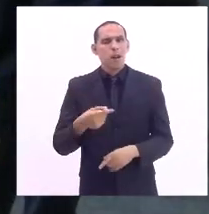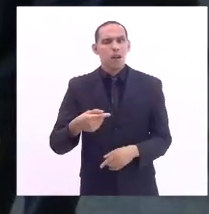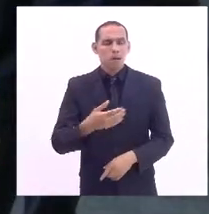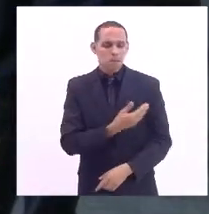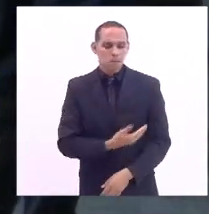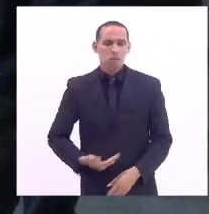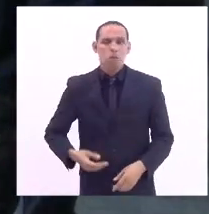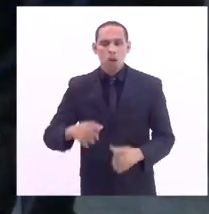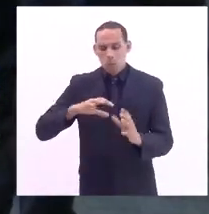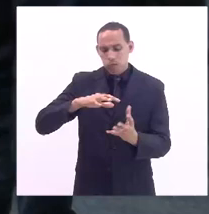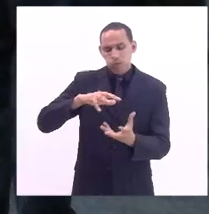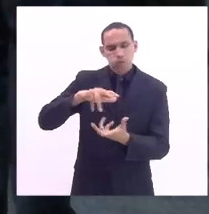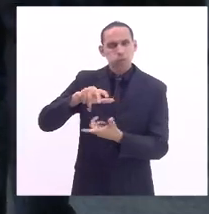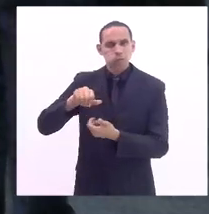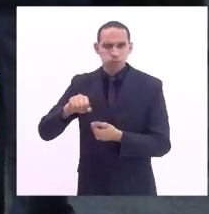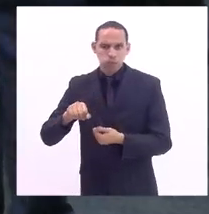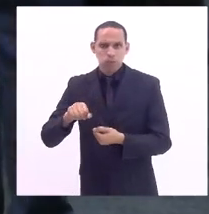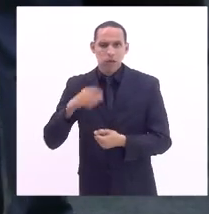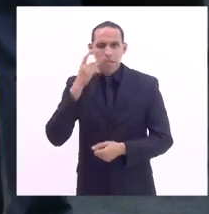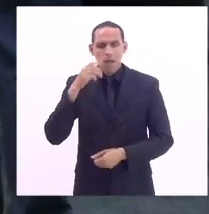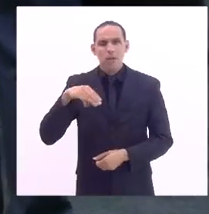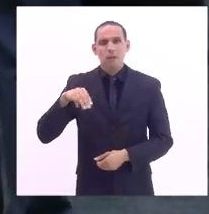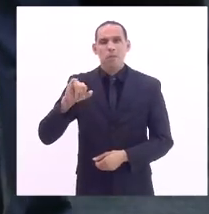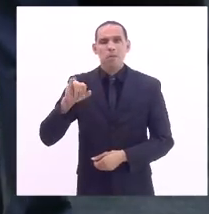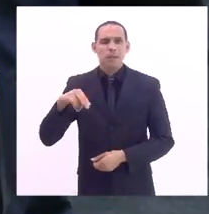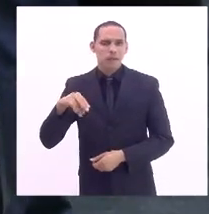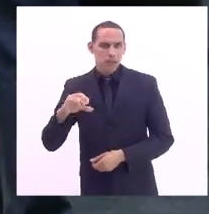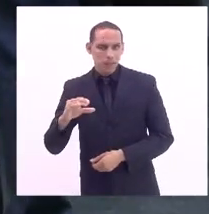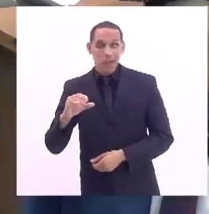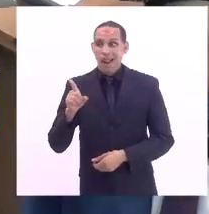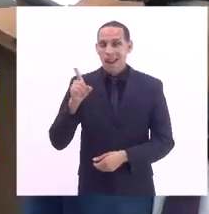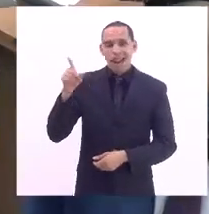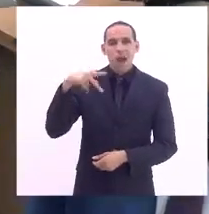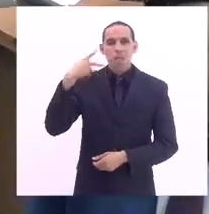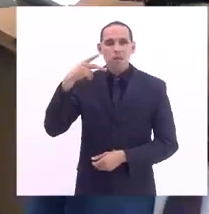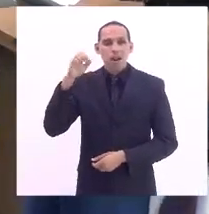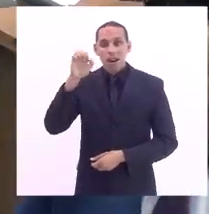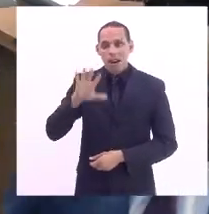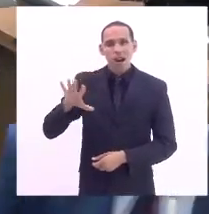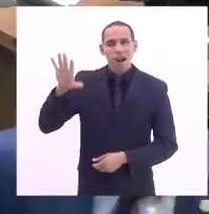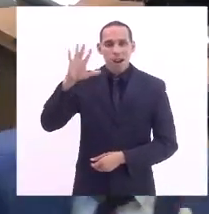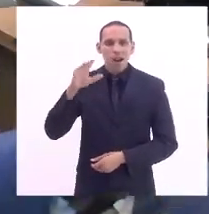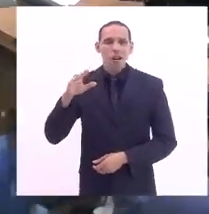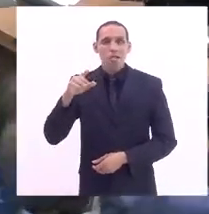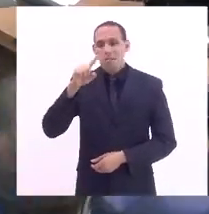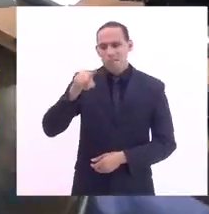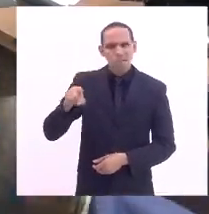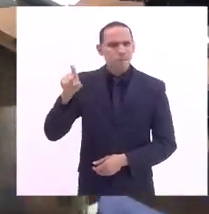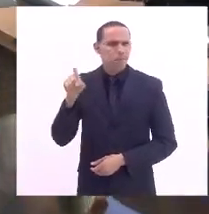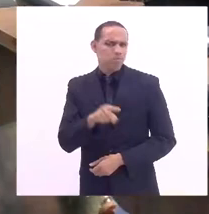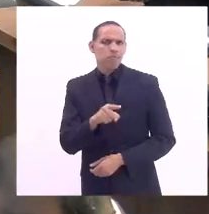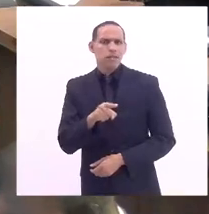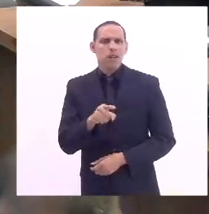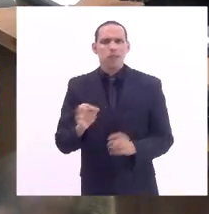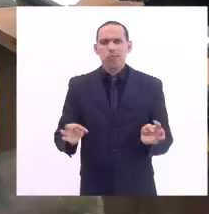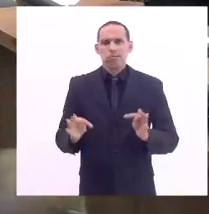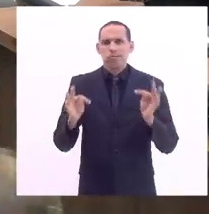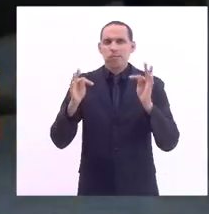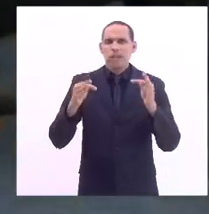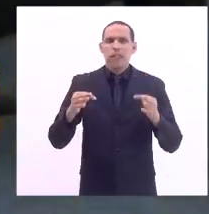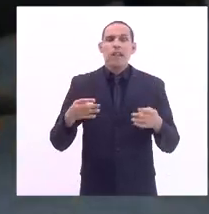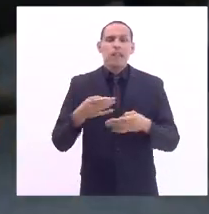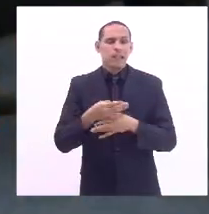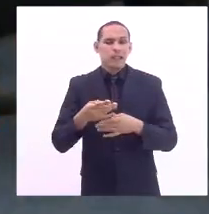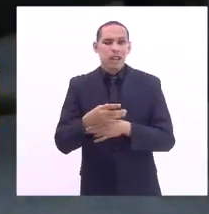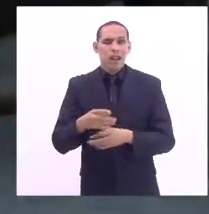pelo mundo inteiro. Deputado Carlos Mink, o Parlamento Europeu votou pelo banimento dessa tecnologia. Diversas cidades